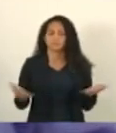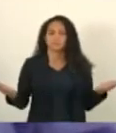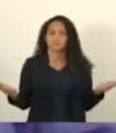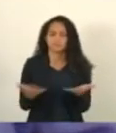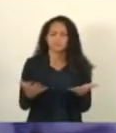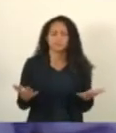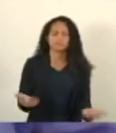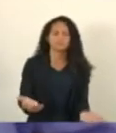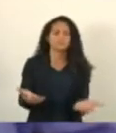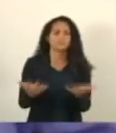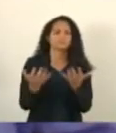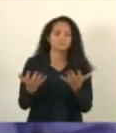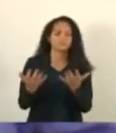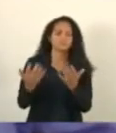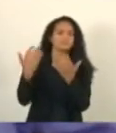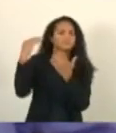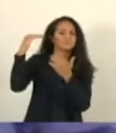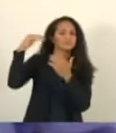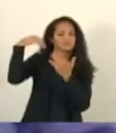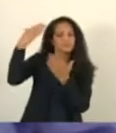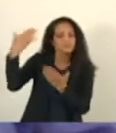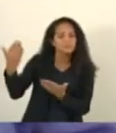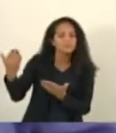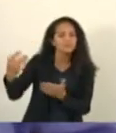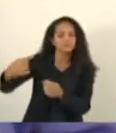homenagem ao município de Iúna,